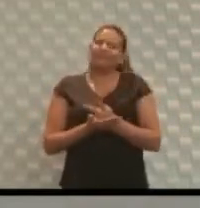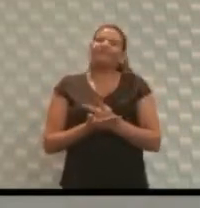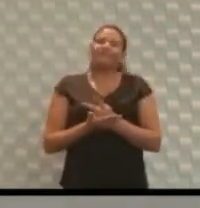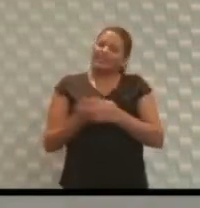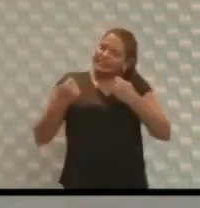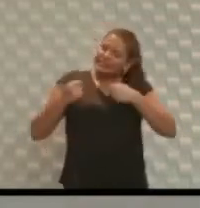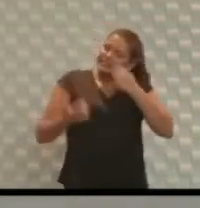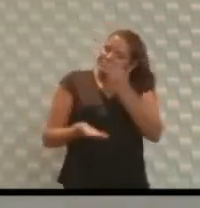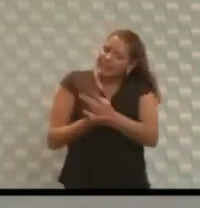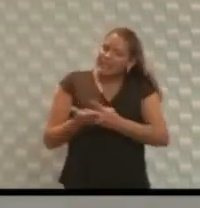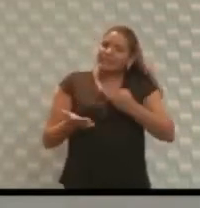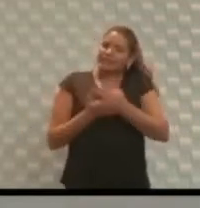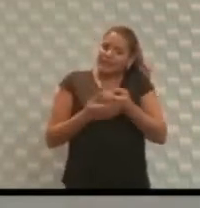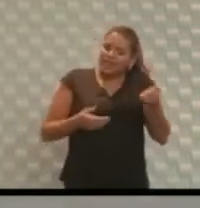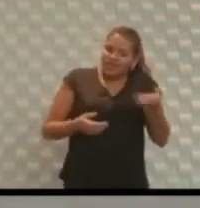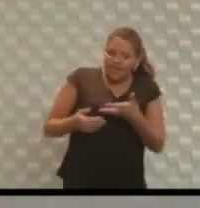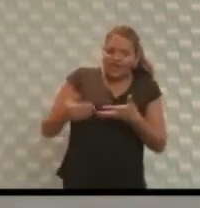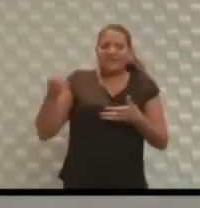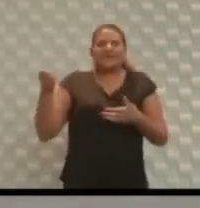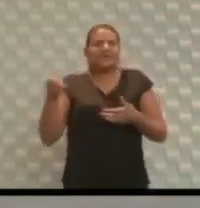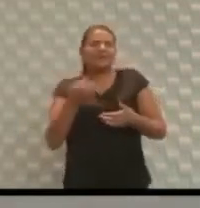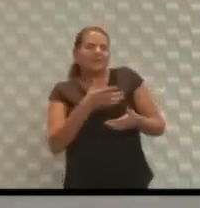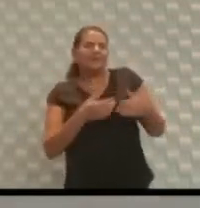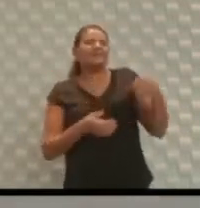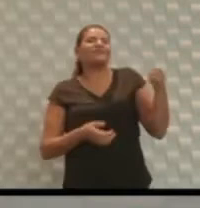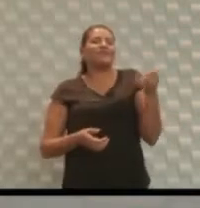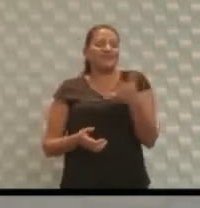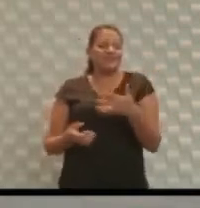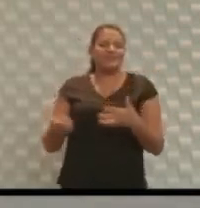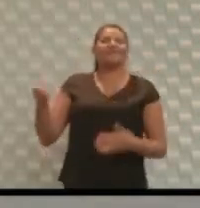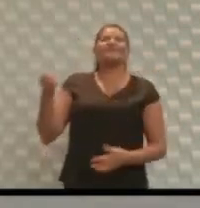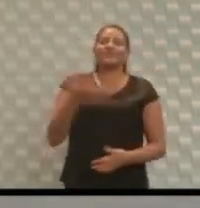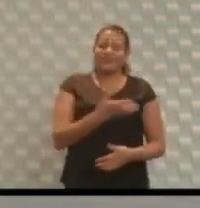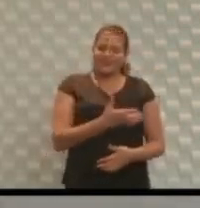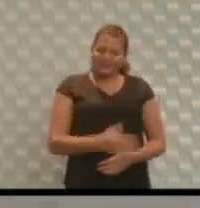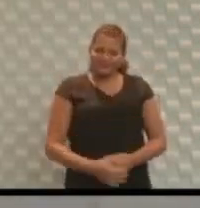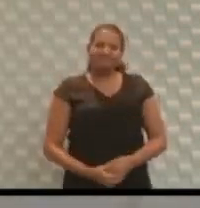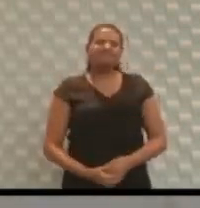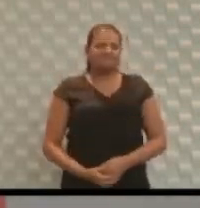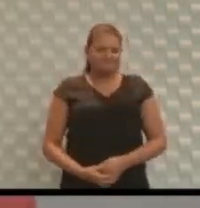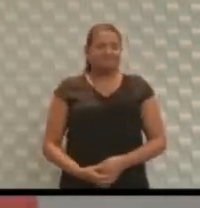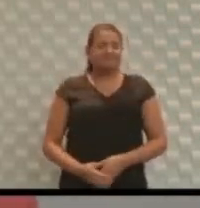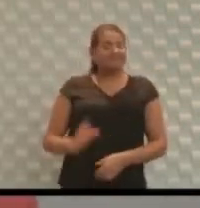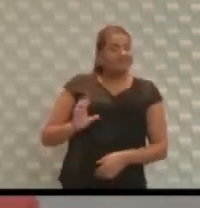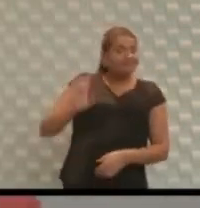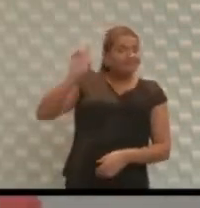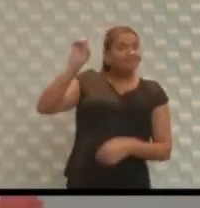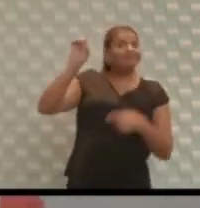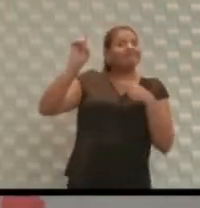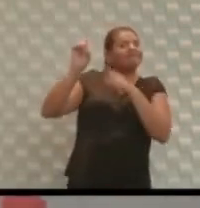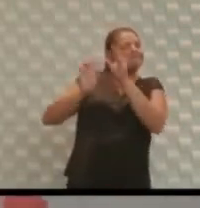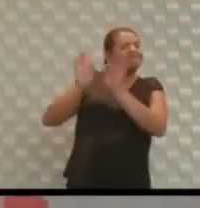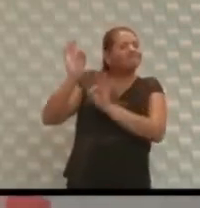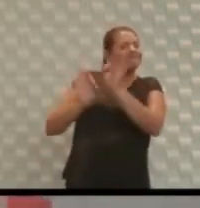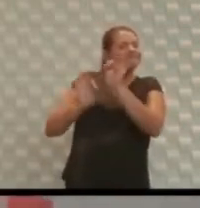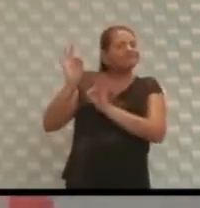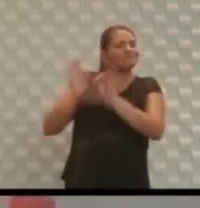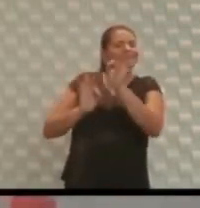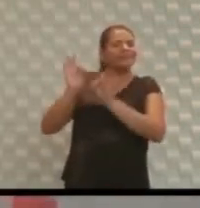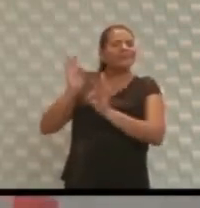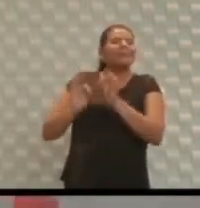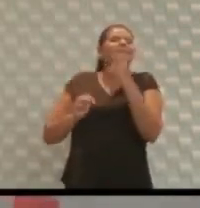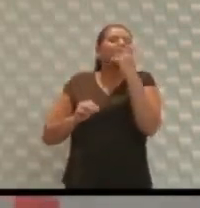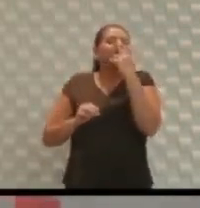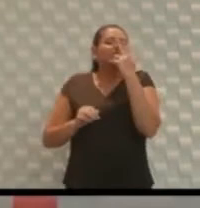novas. Por isso eu digo que Deus, ele criou ciclos com esse propósito. Deus fez dias, fez